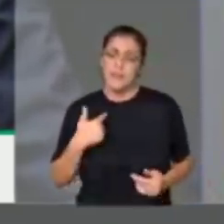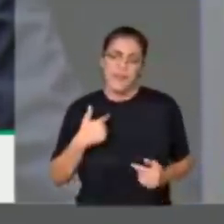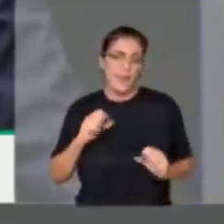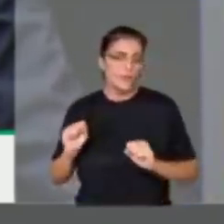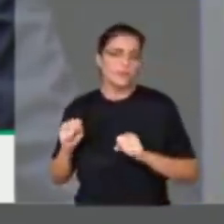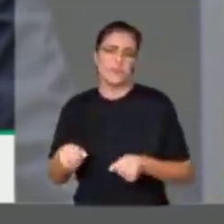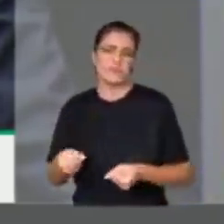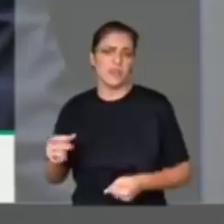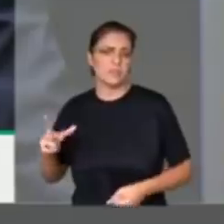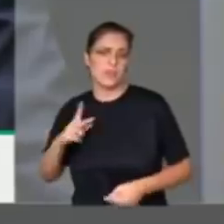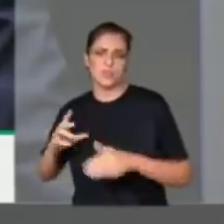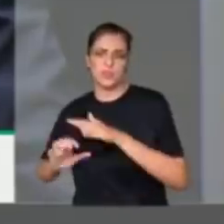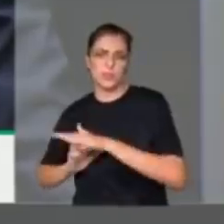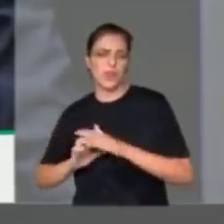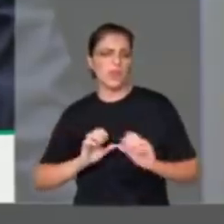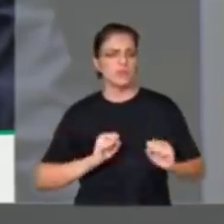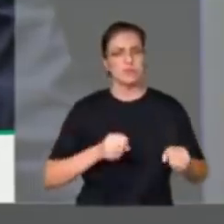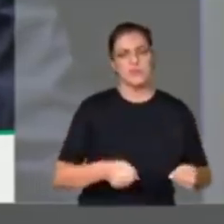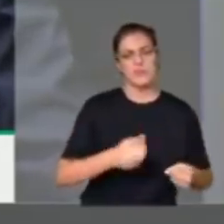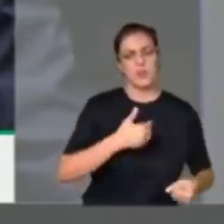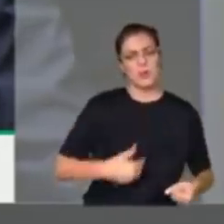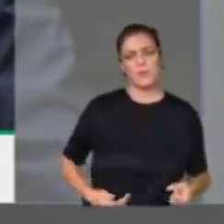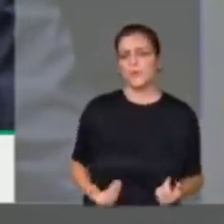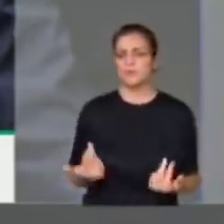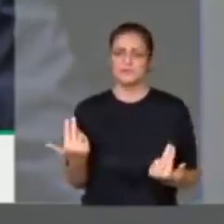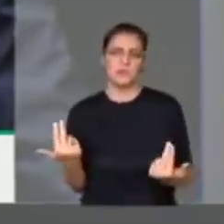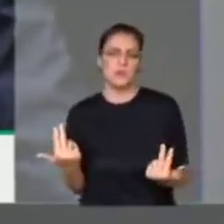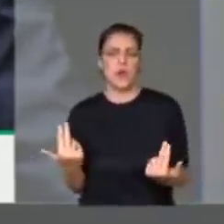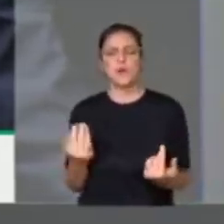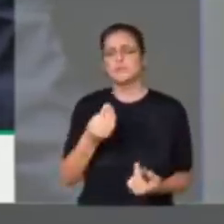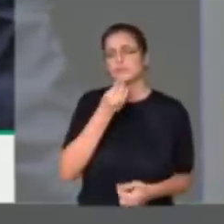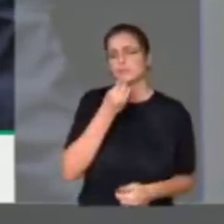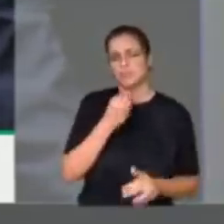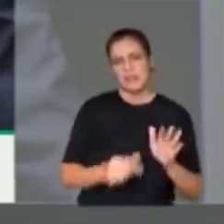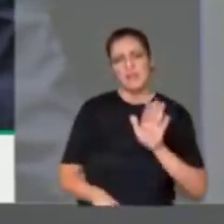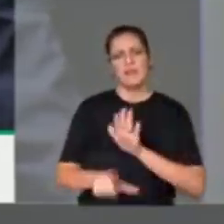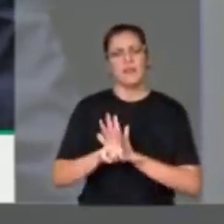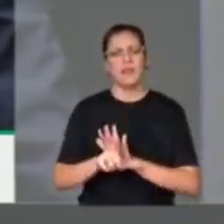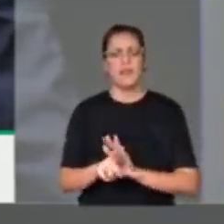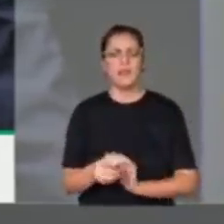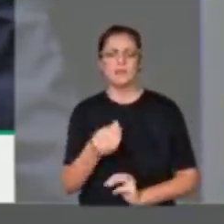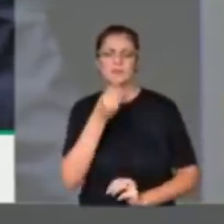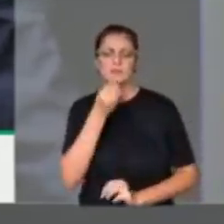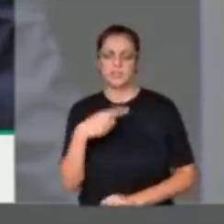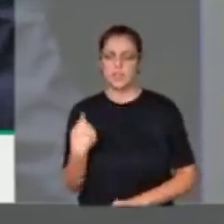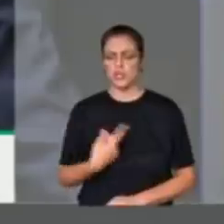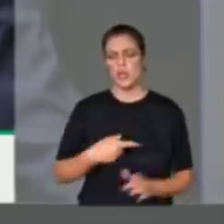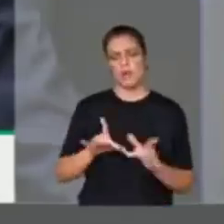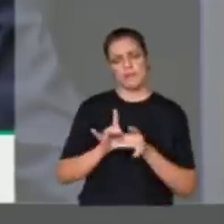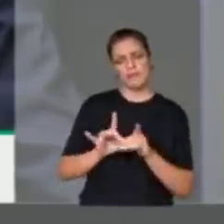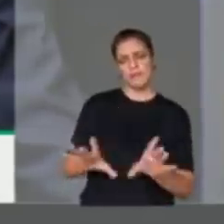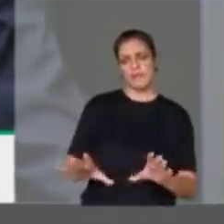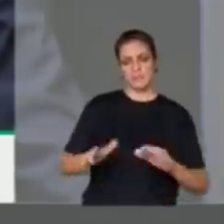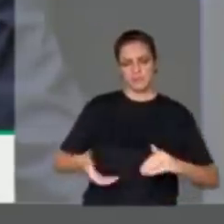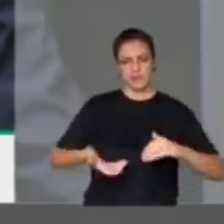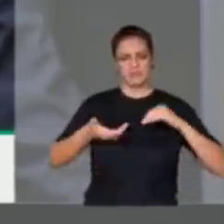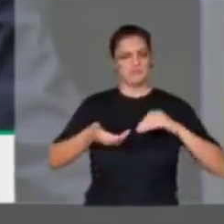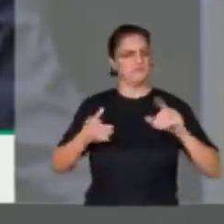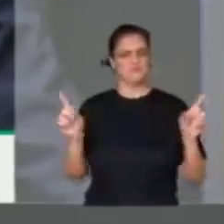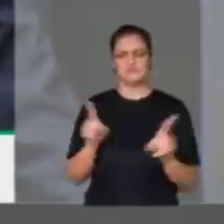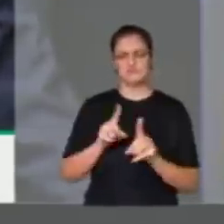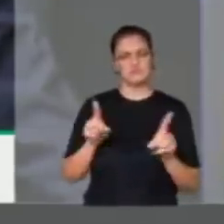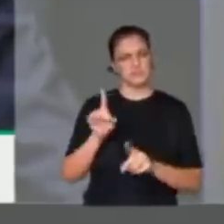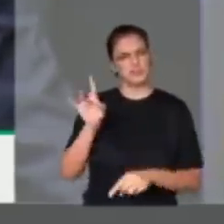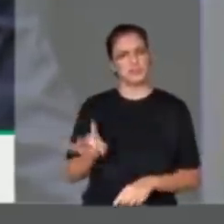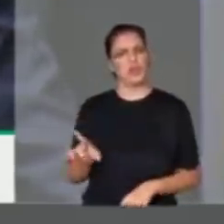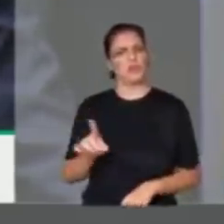mim, até a competição seria maior, seria até de leis. Nós abriríamos mão do poder que nós temos concentrado aqui no parlamento, aqui no Congresso